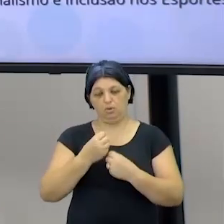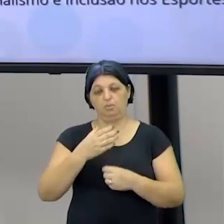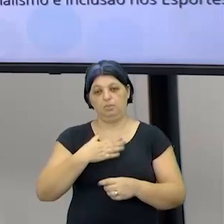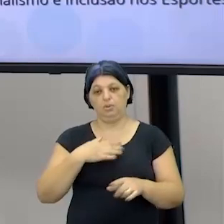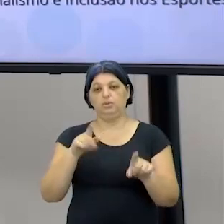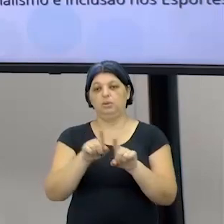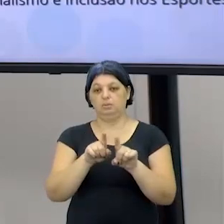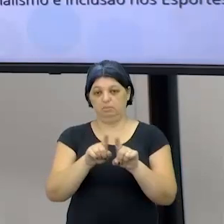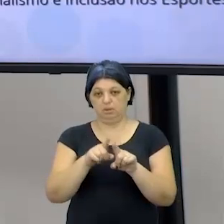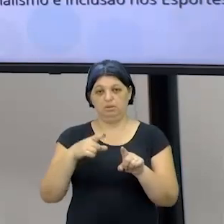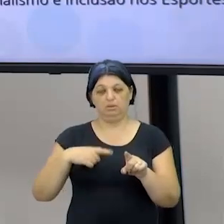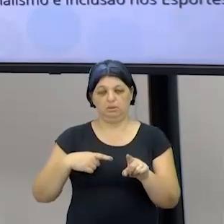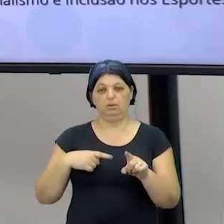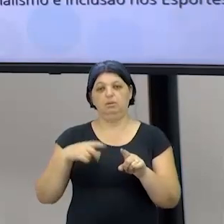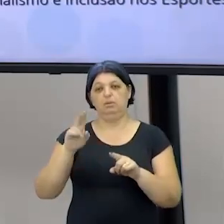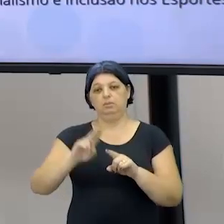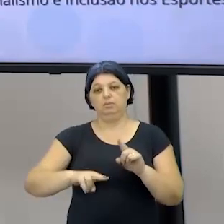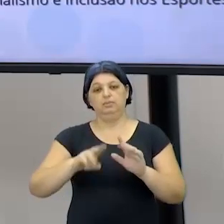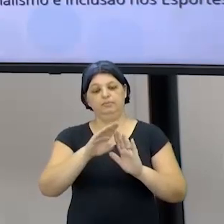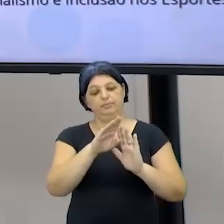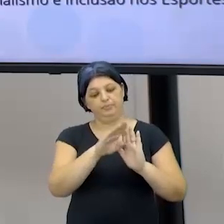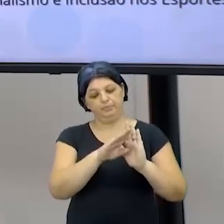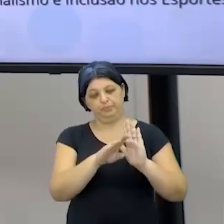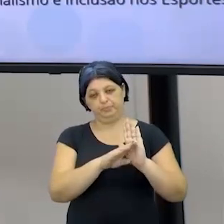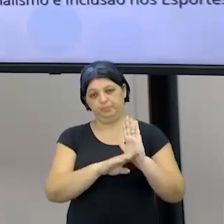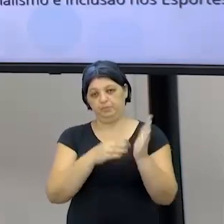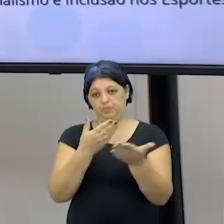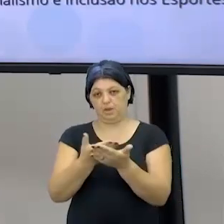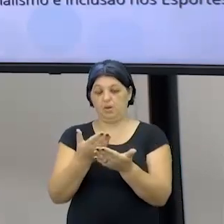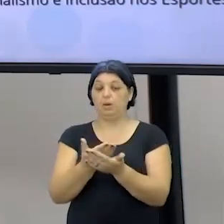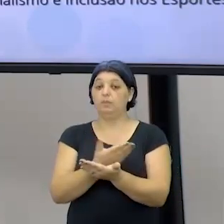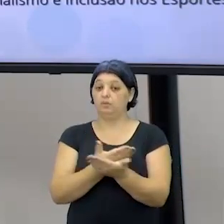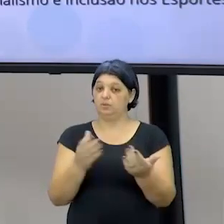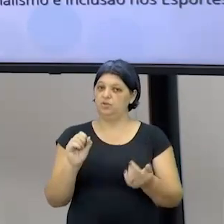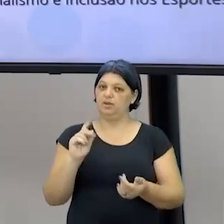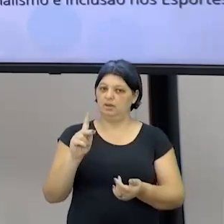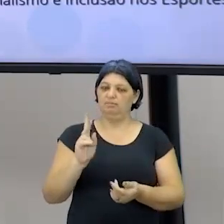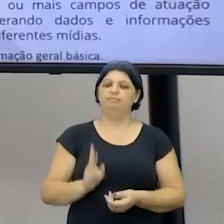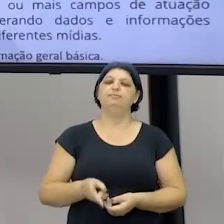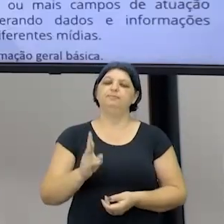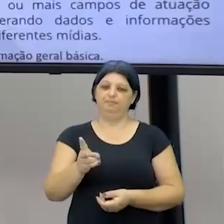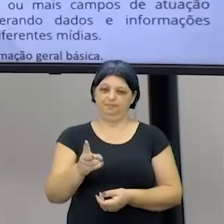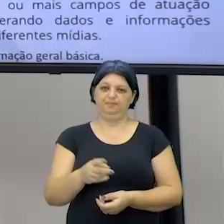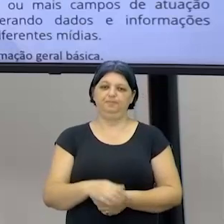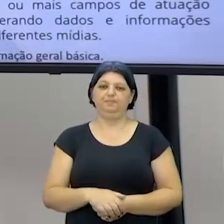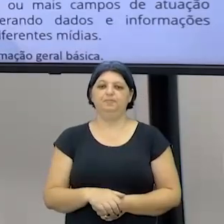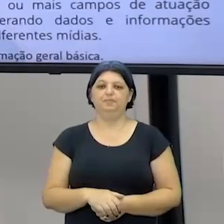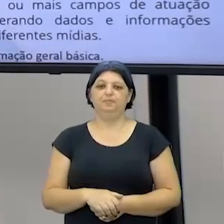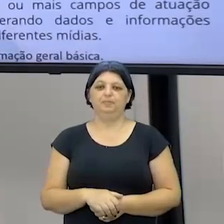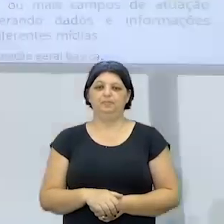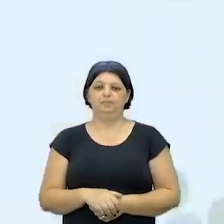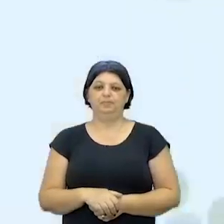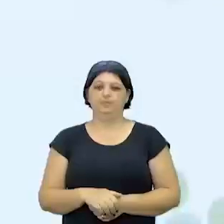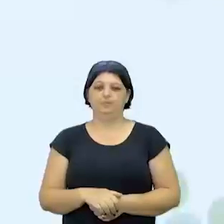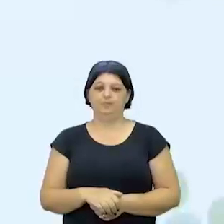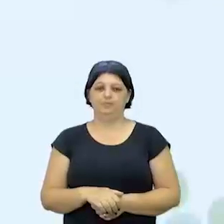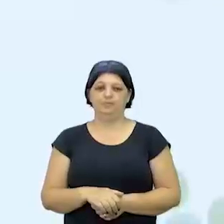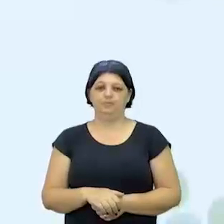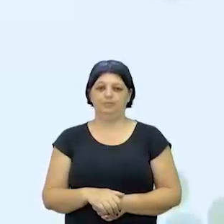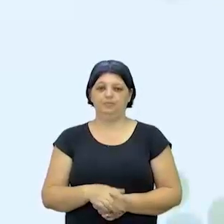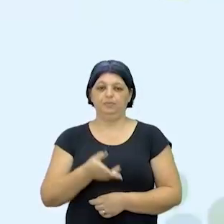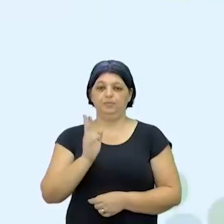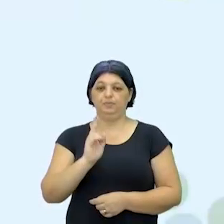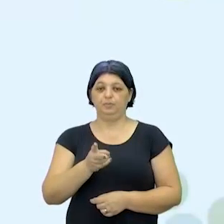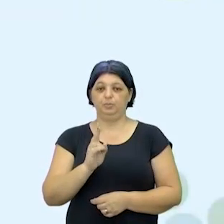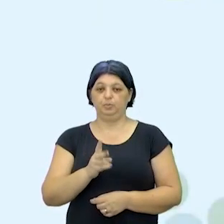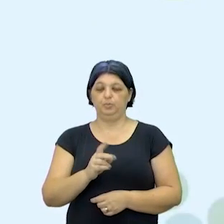para disponibilizar e programar as aulas para vocês. Ok? Então continuem aqui comigo, vamos lá. Sempre